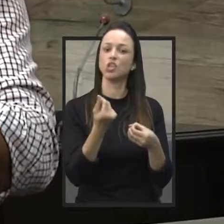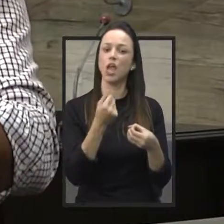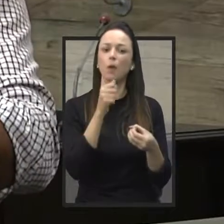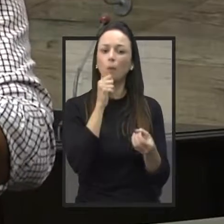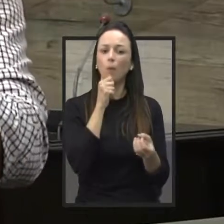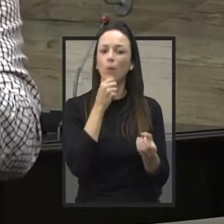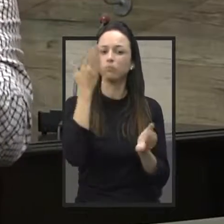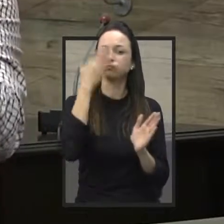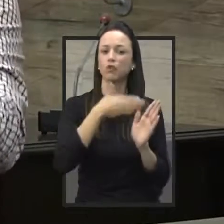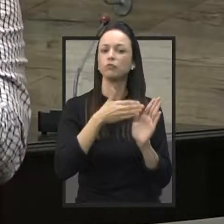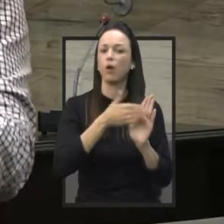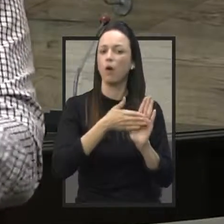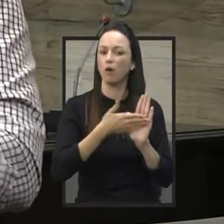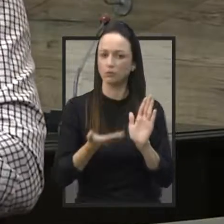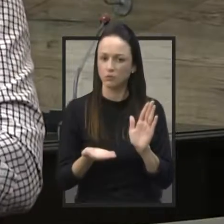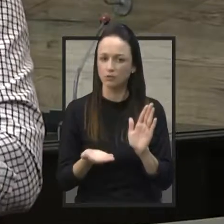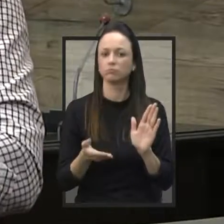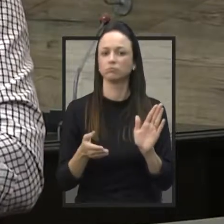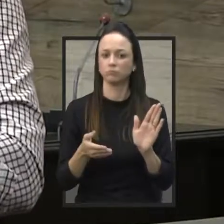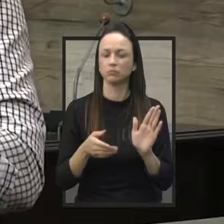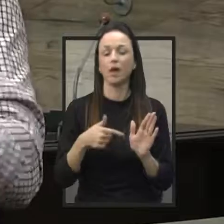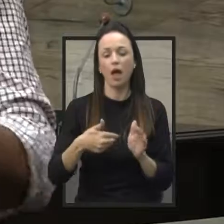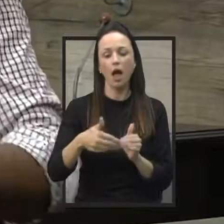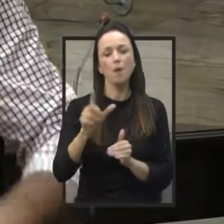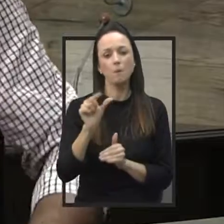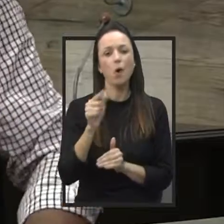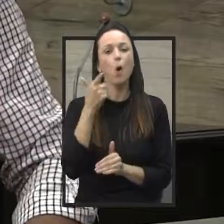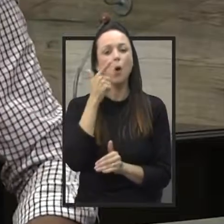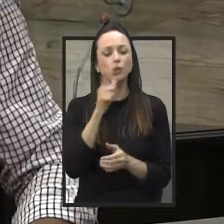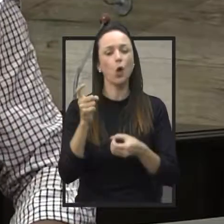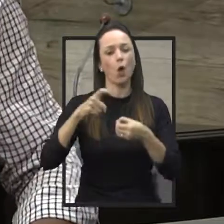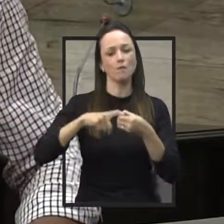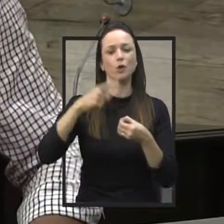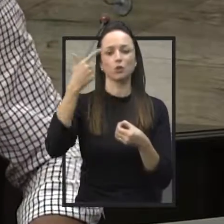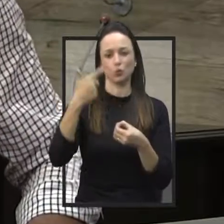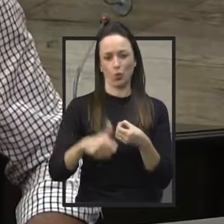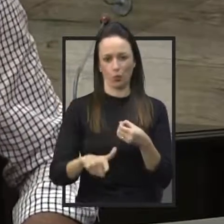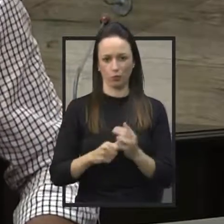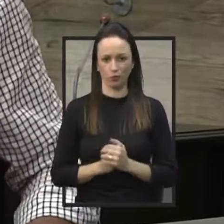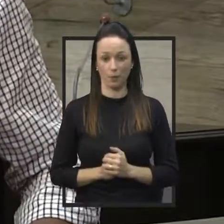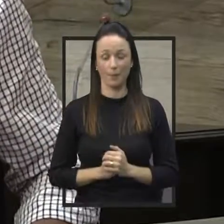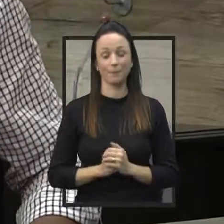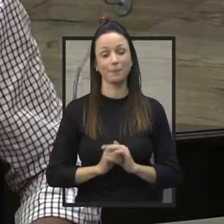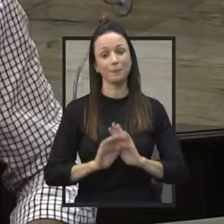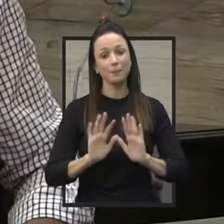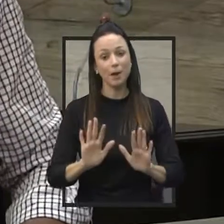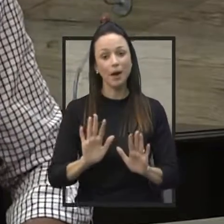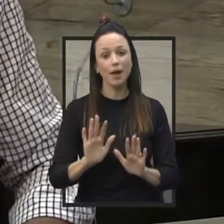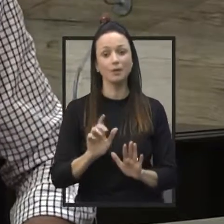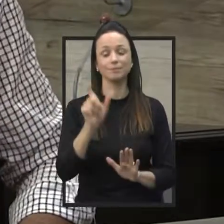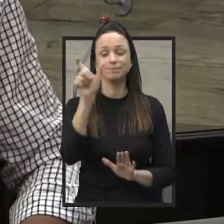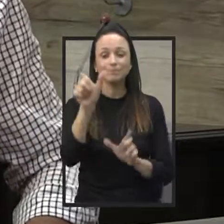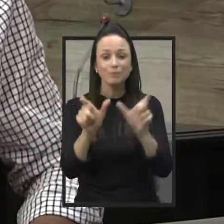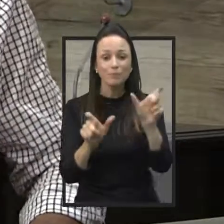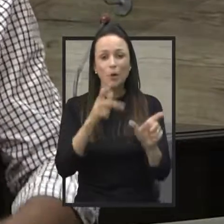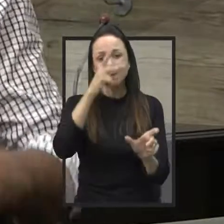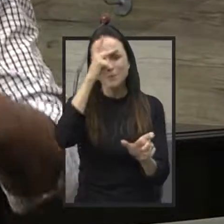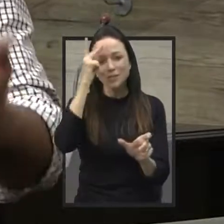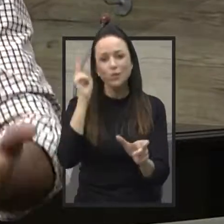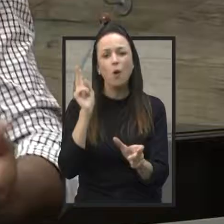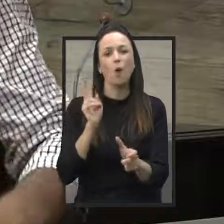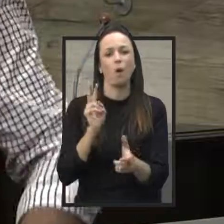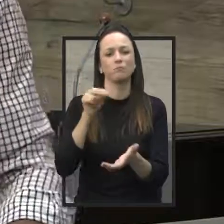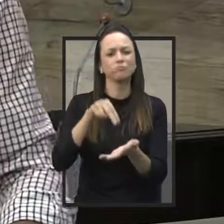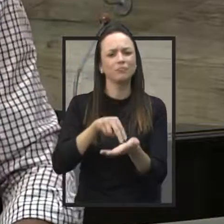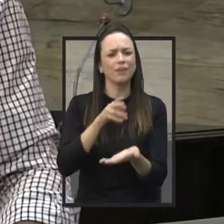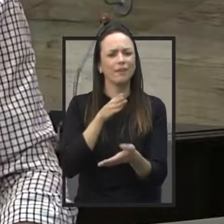partir disso aí a gente sabe que daqui a pouco ela vai ter a possibilidade de ter um convênio novamente. Só que os assistidos precisam